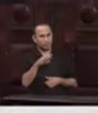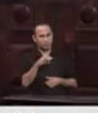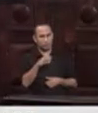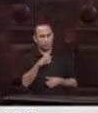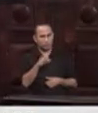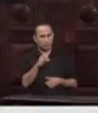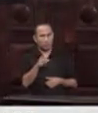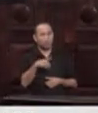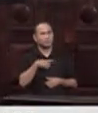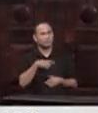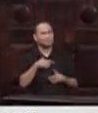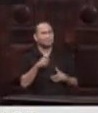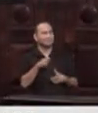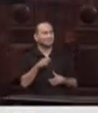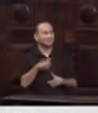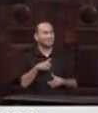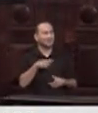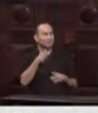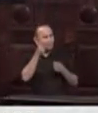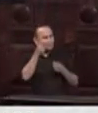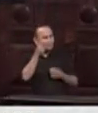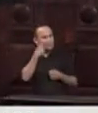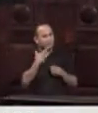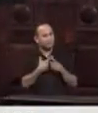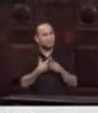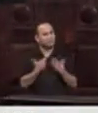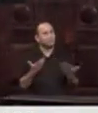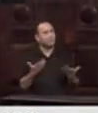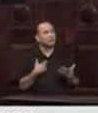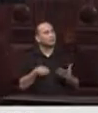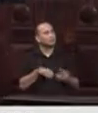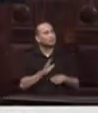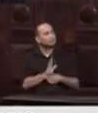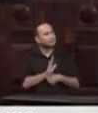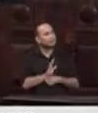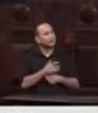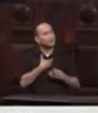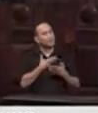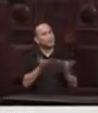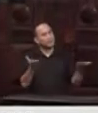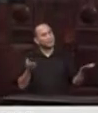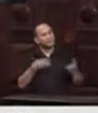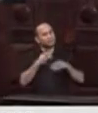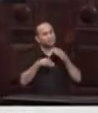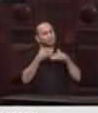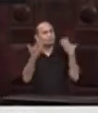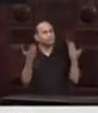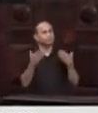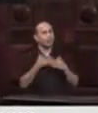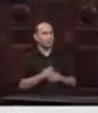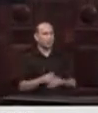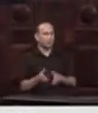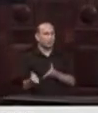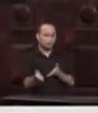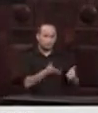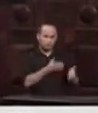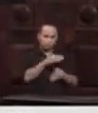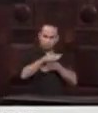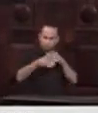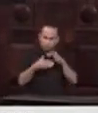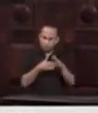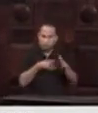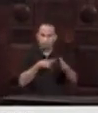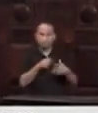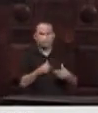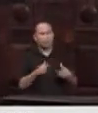e nós temos que estar muito atentos para, em vez de estar evoluindo, estarmos perdendo produção. E, por isso, convido a todos para